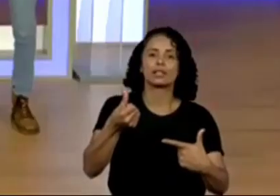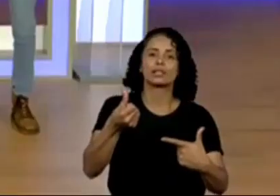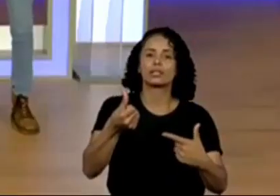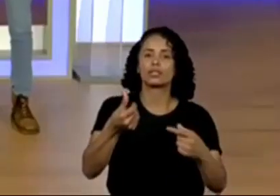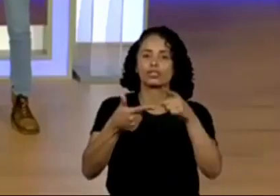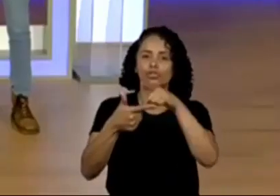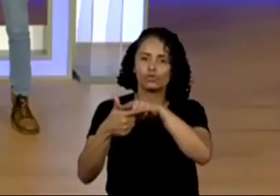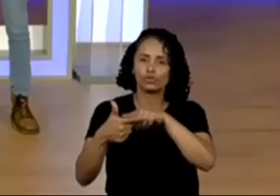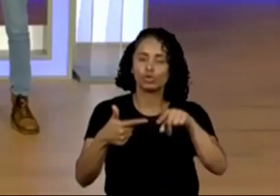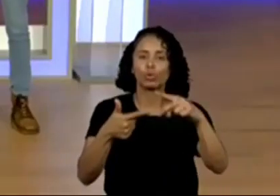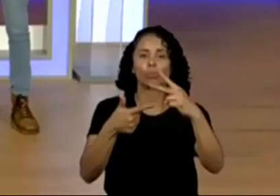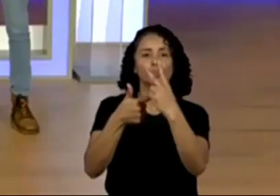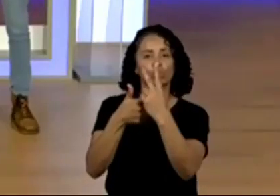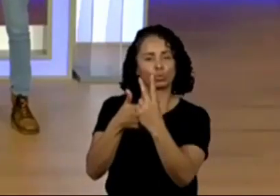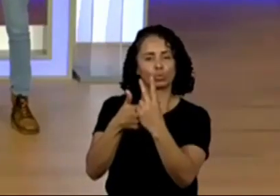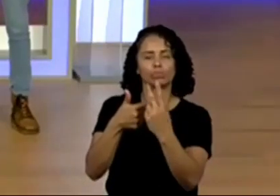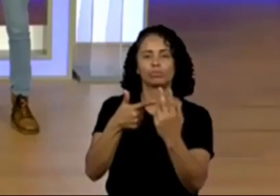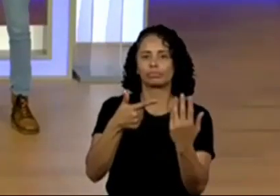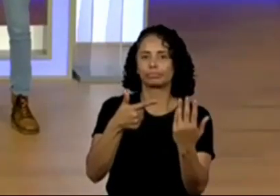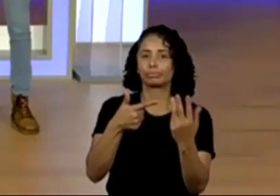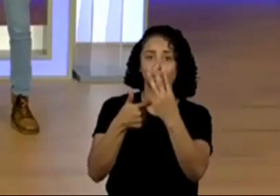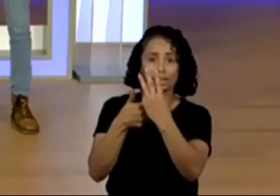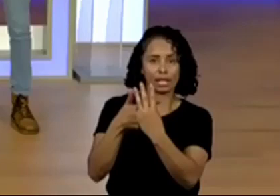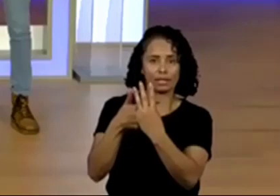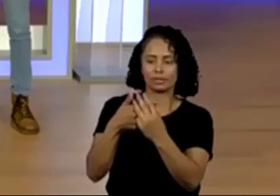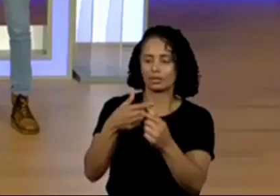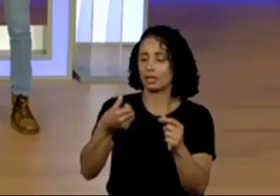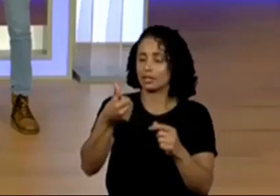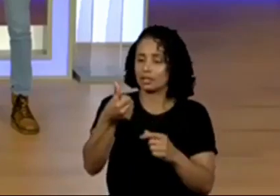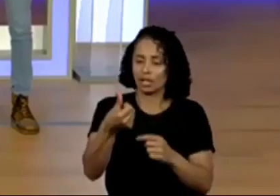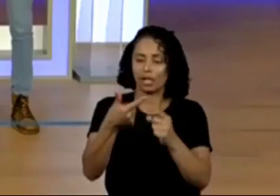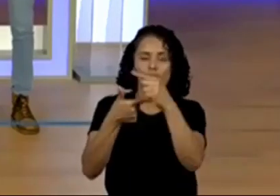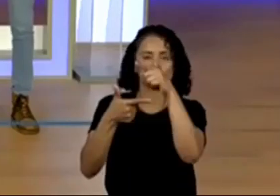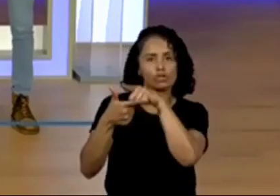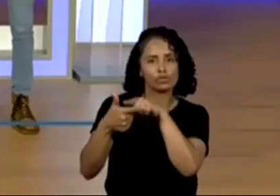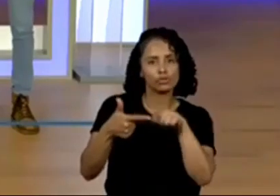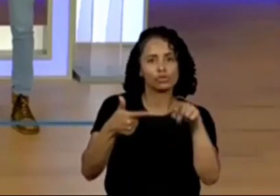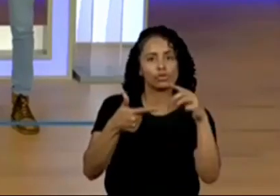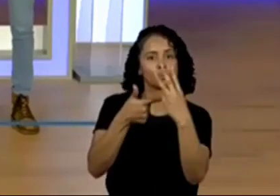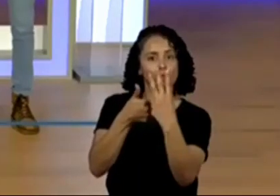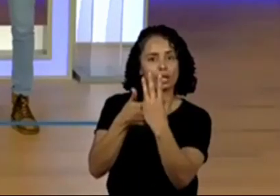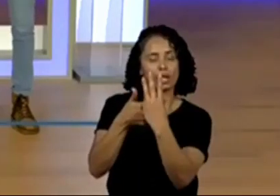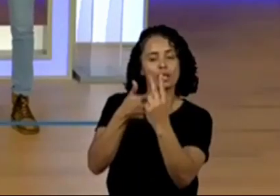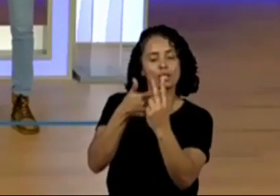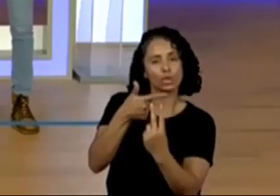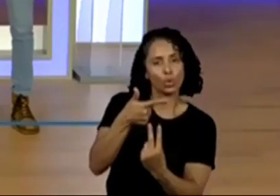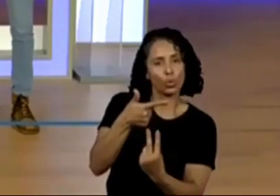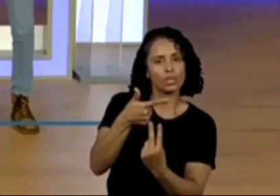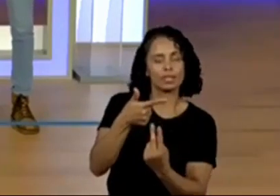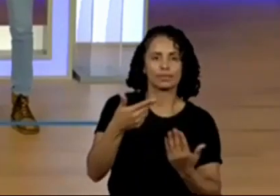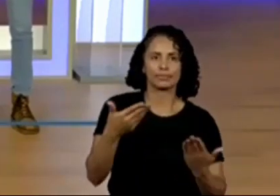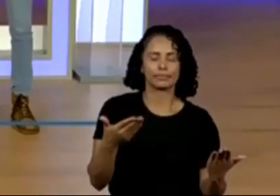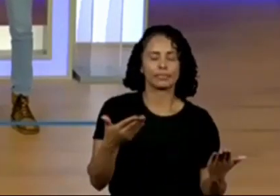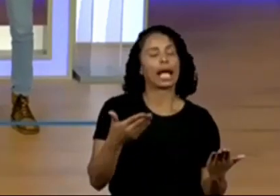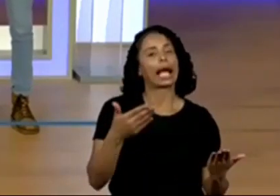dividida antes da resposta, hein? Ora. Isso mesmo. Eu tenho que saber quantas partes eu tenho, o que é meu todo, entendeu?